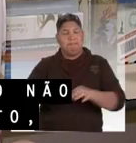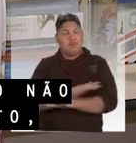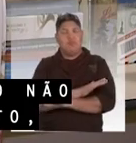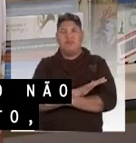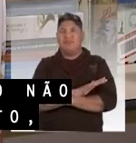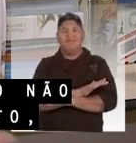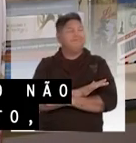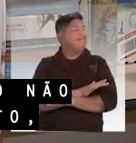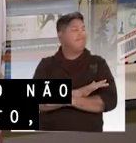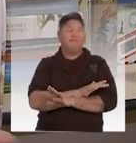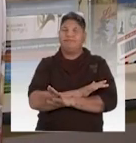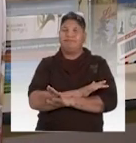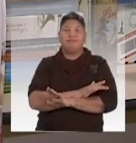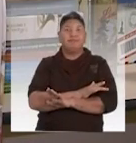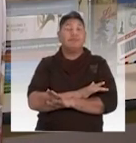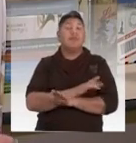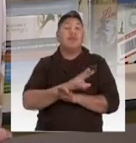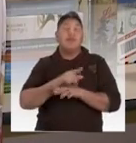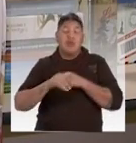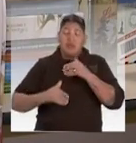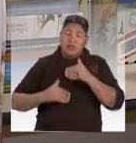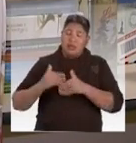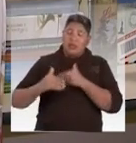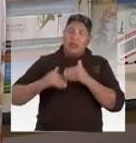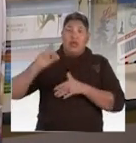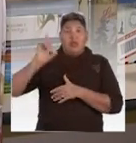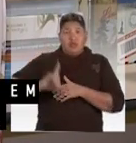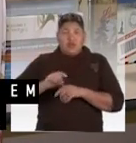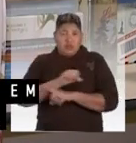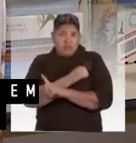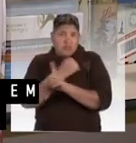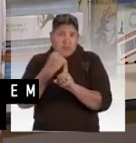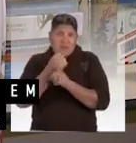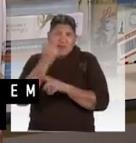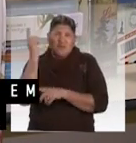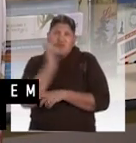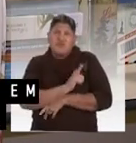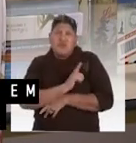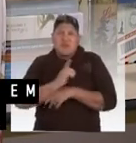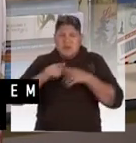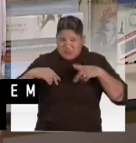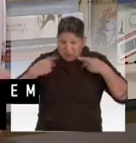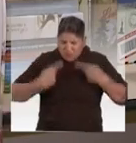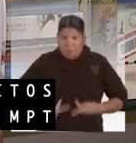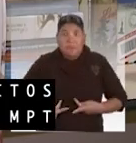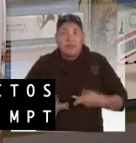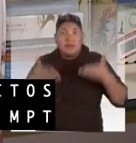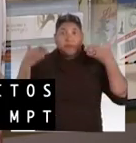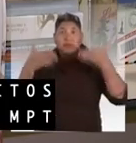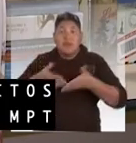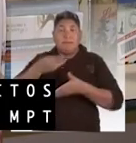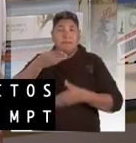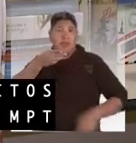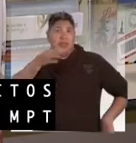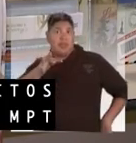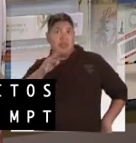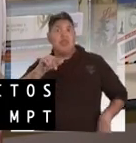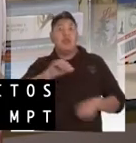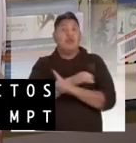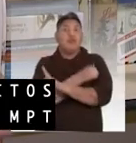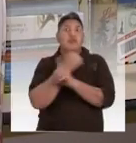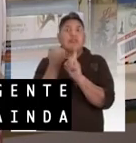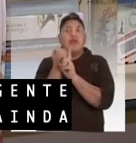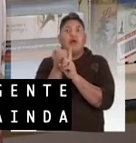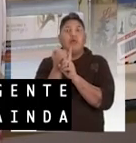já pronto, já desenhado e acabado. Né? Quando a gente fala em direitos sociais, em conquista de direitos humanos e a atuação do MPT, que é um